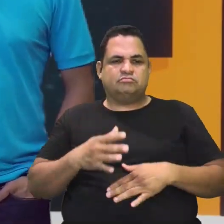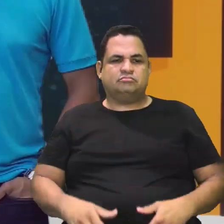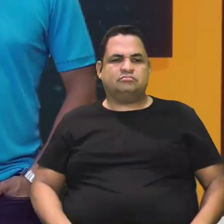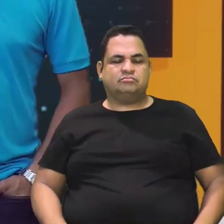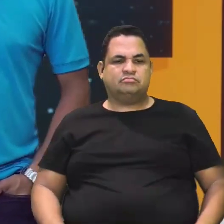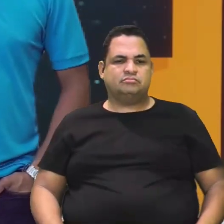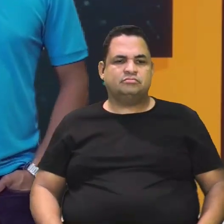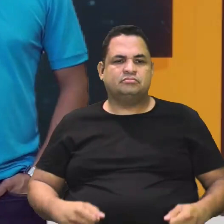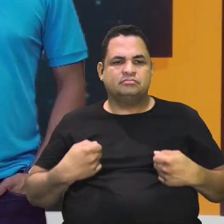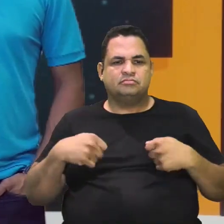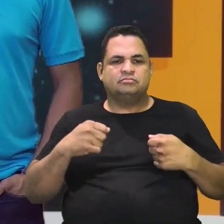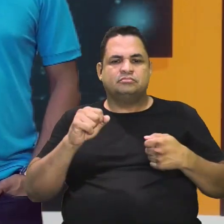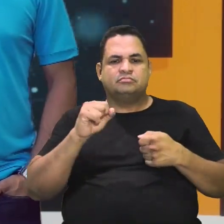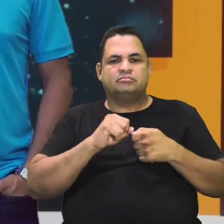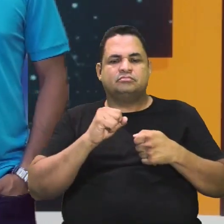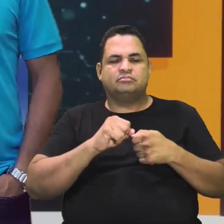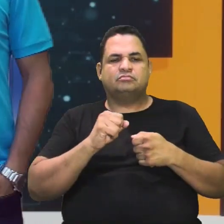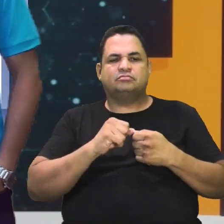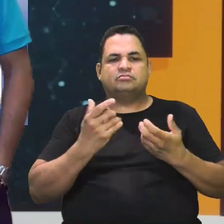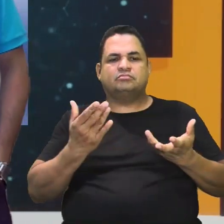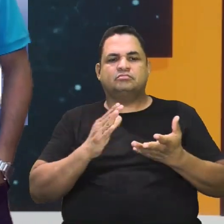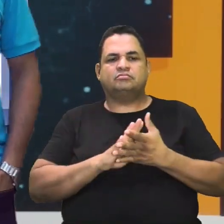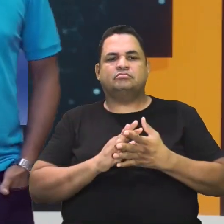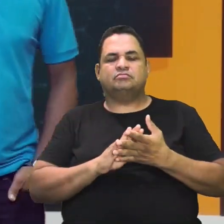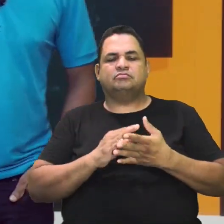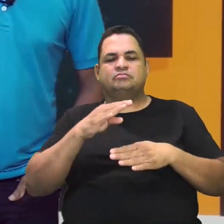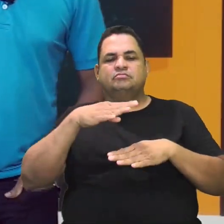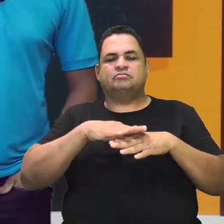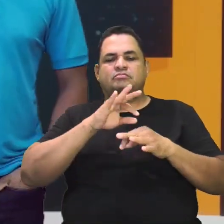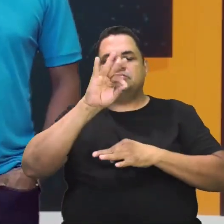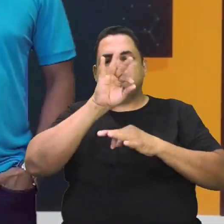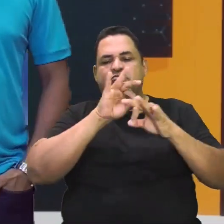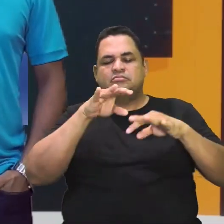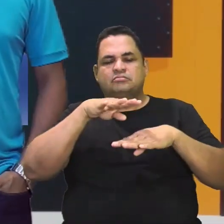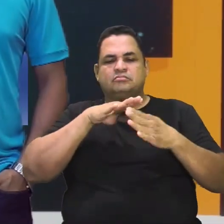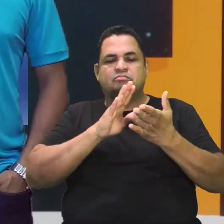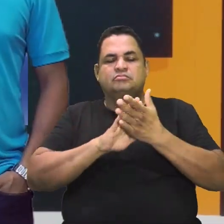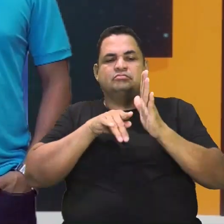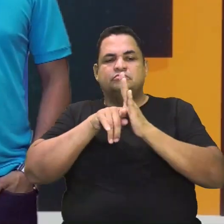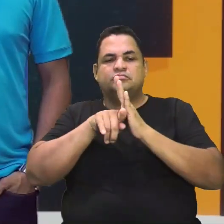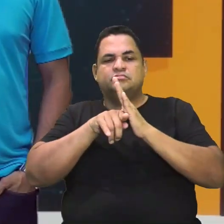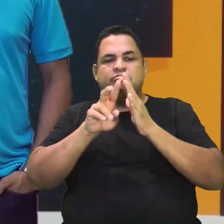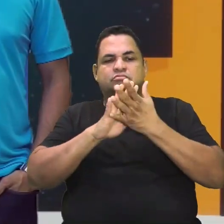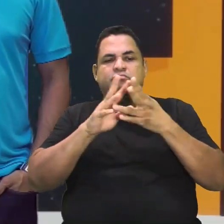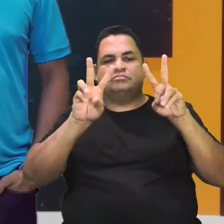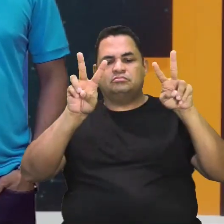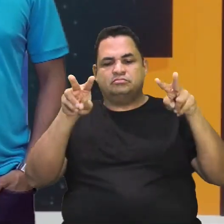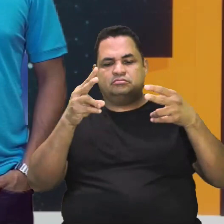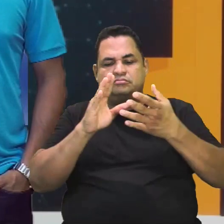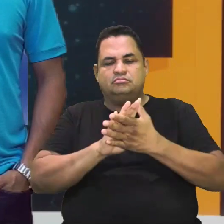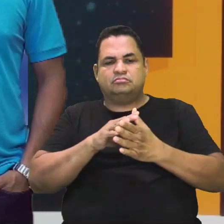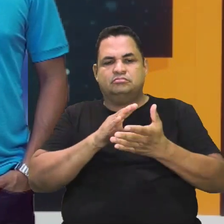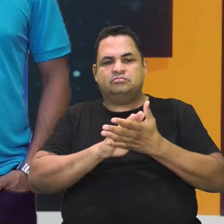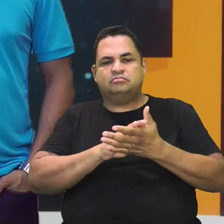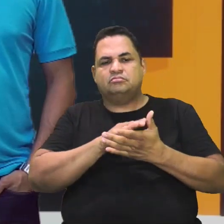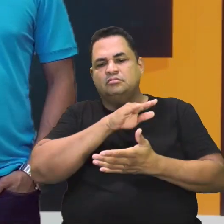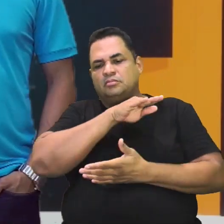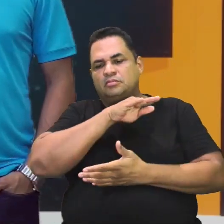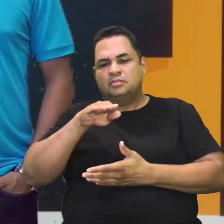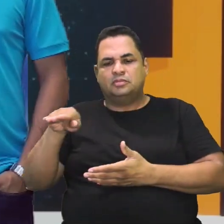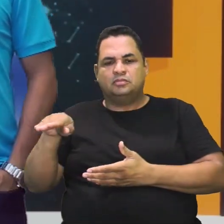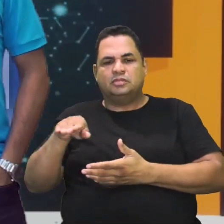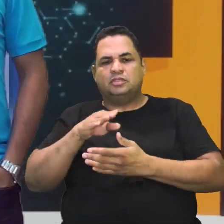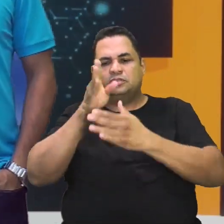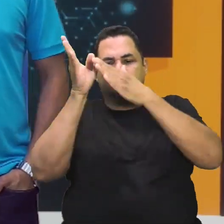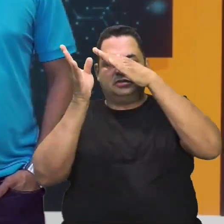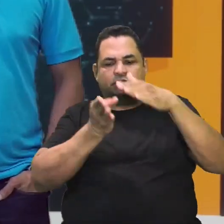informá-los, mas a gente precisa fazer a parte da geometria analítica que envolve esse assunto de retas paralelas ou